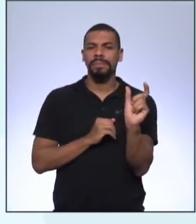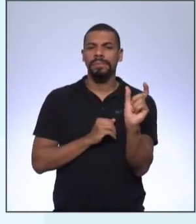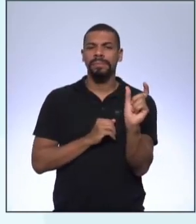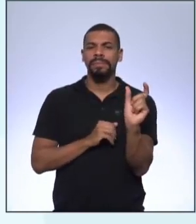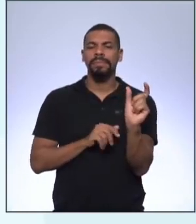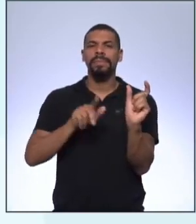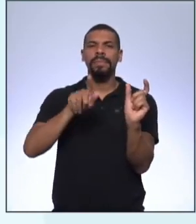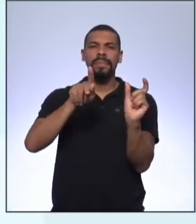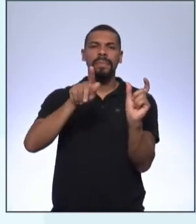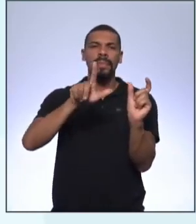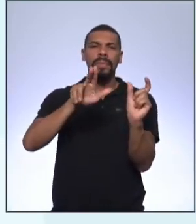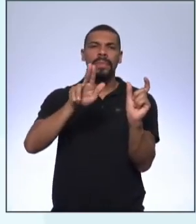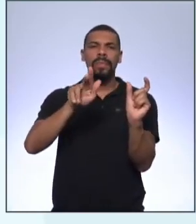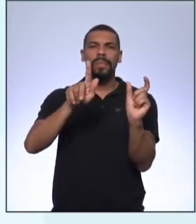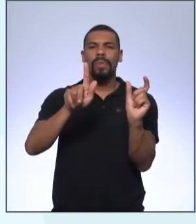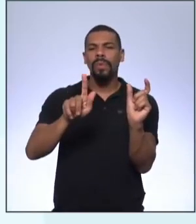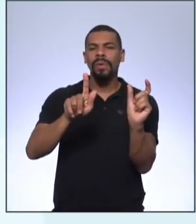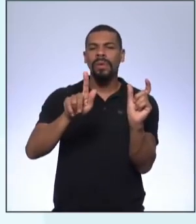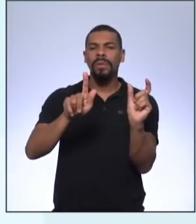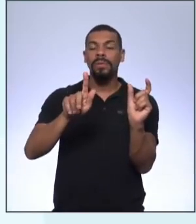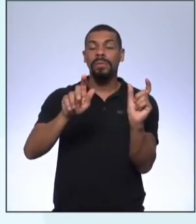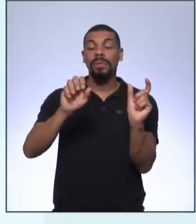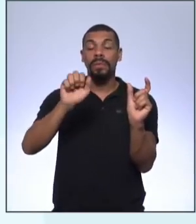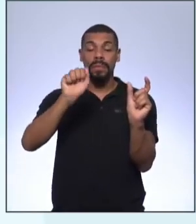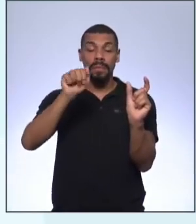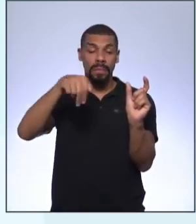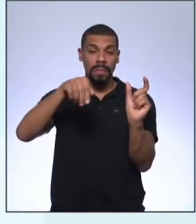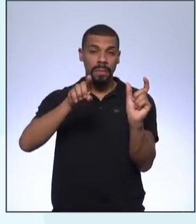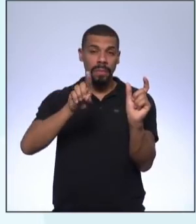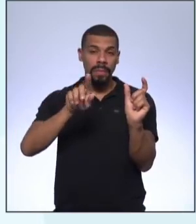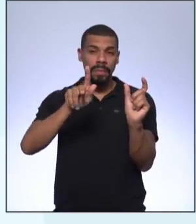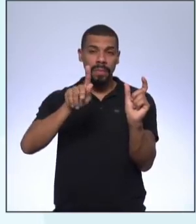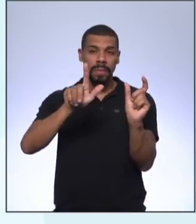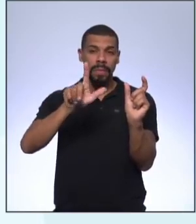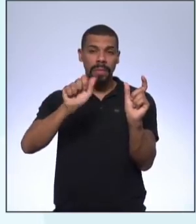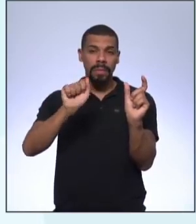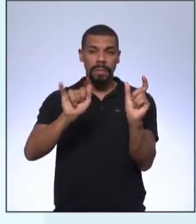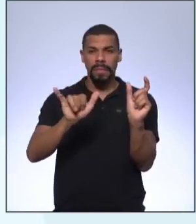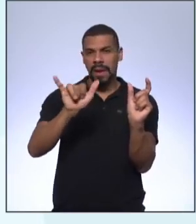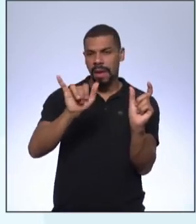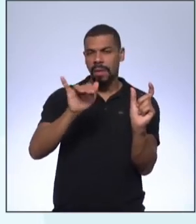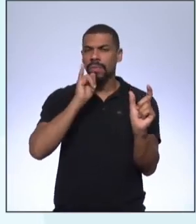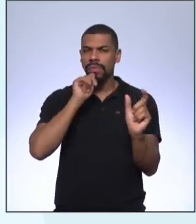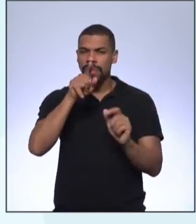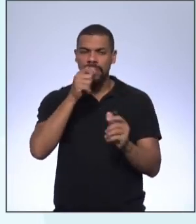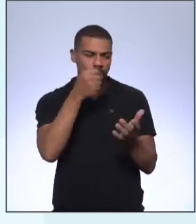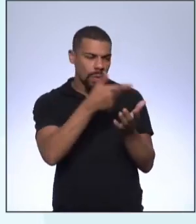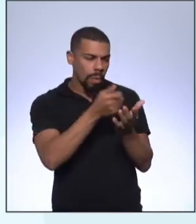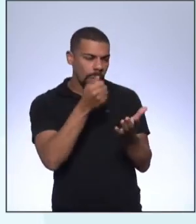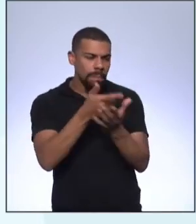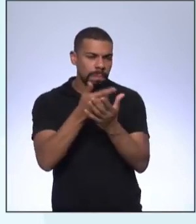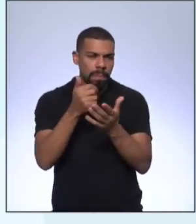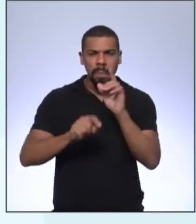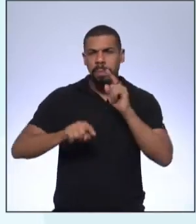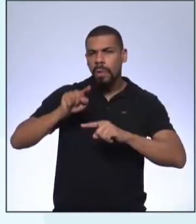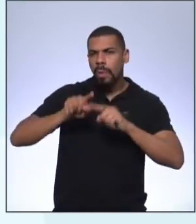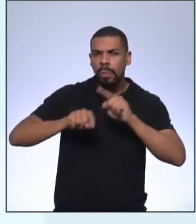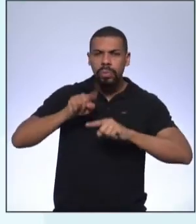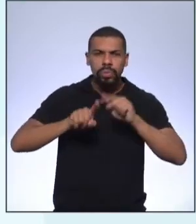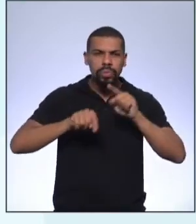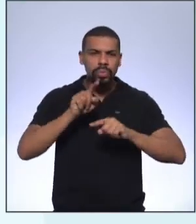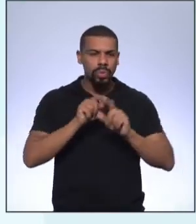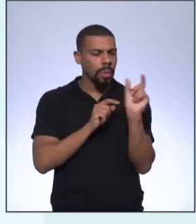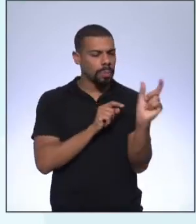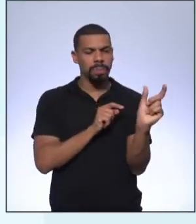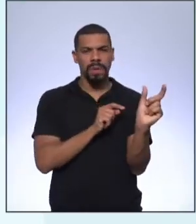play. Vocês já ouviram essa expressão, plug and play? Quando você compra equipamento, tem lá escrito plug and play. Quando tiver escrito